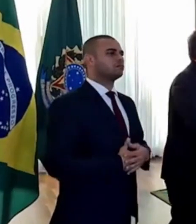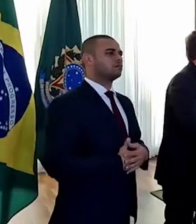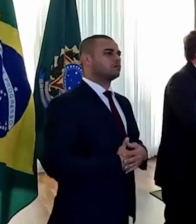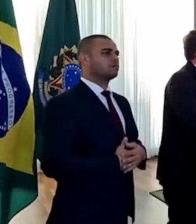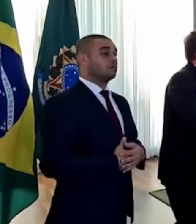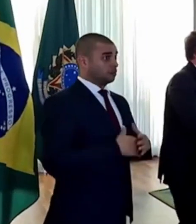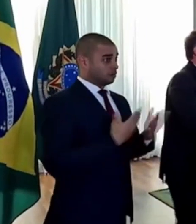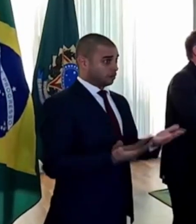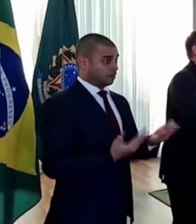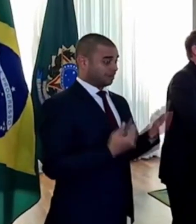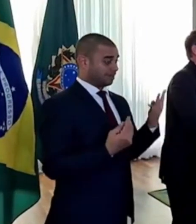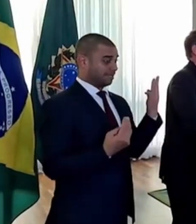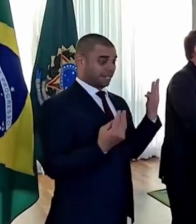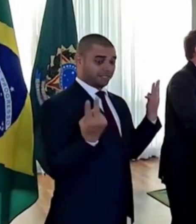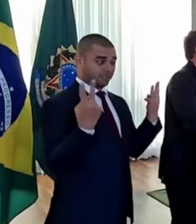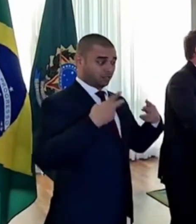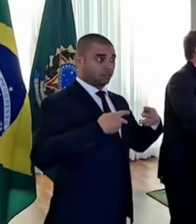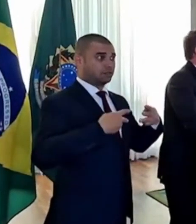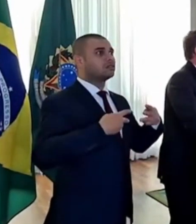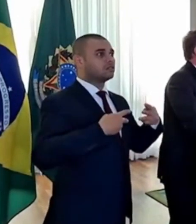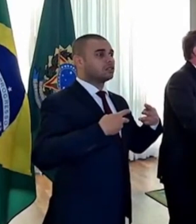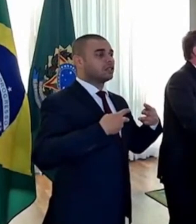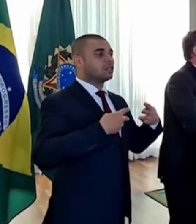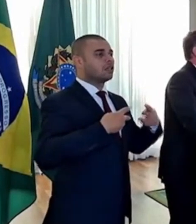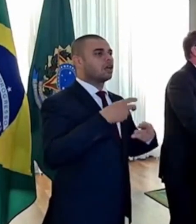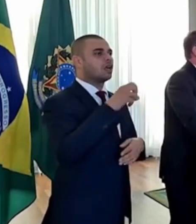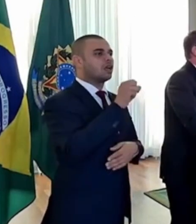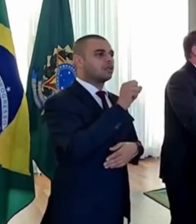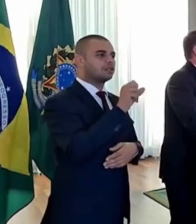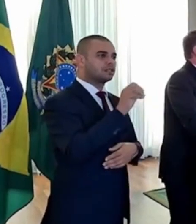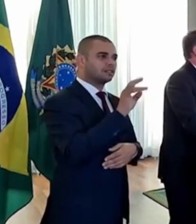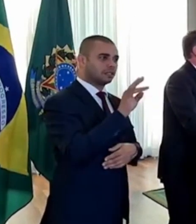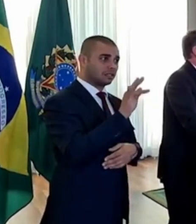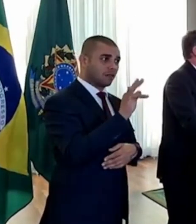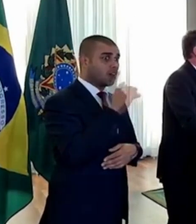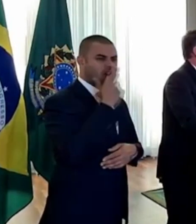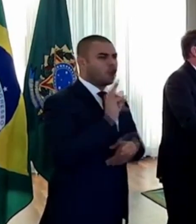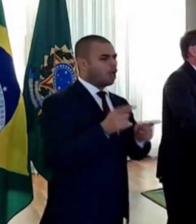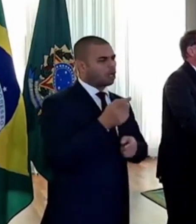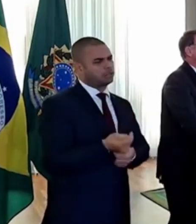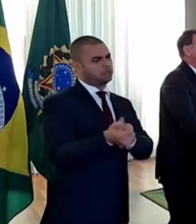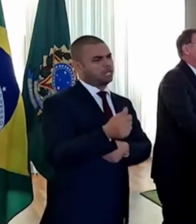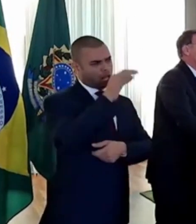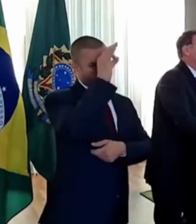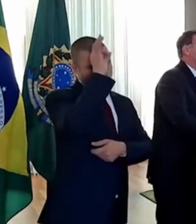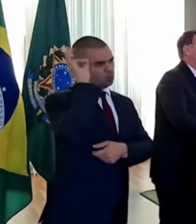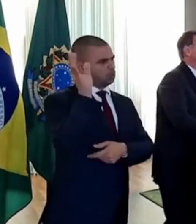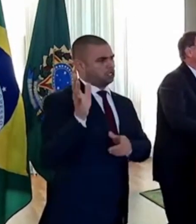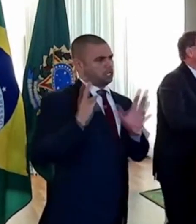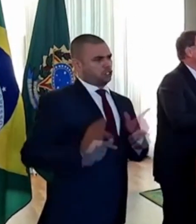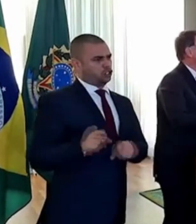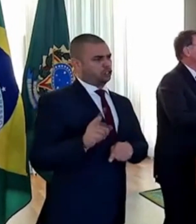seguinte, olha, o sistema judiciário do Brasil, ele é falho,